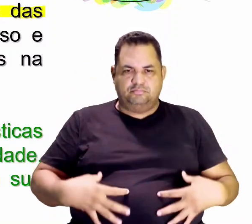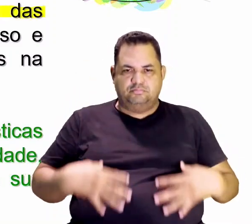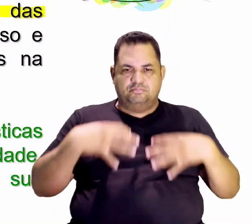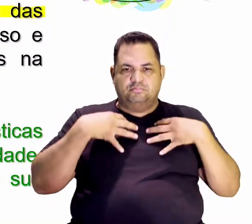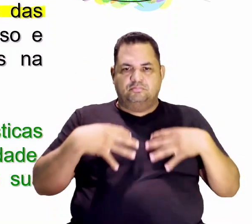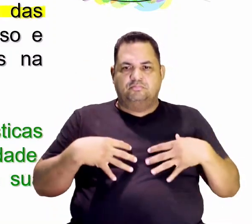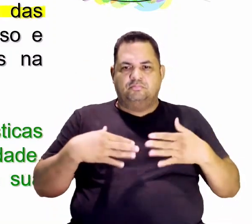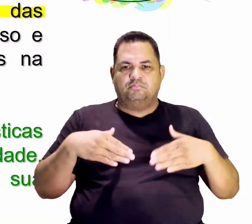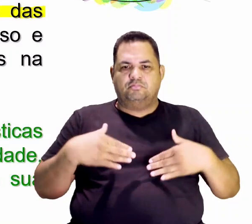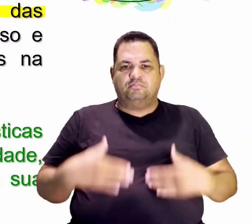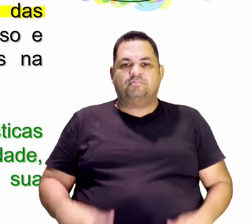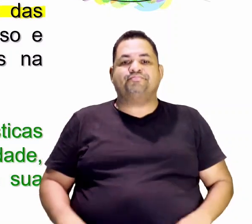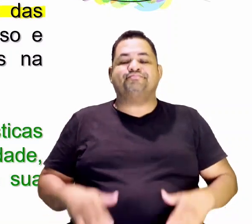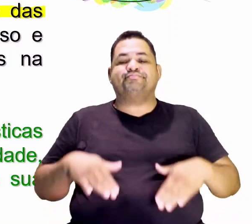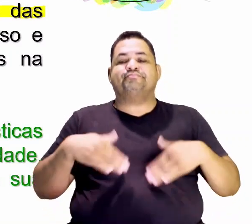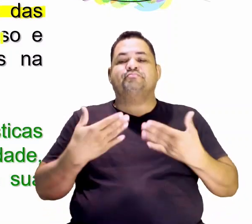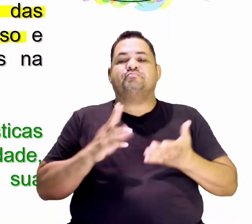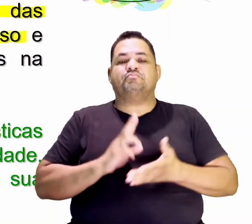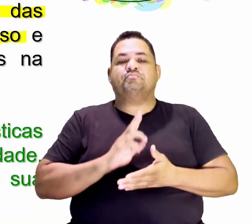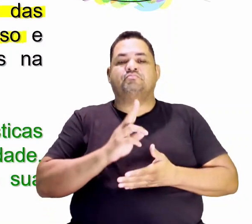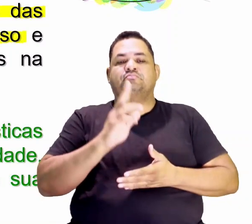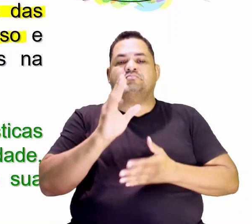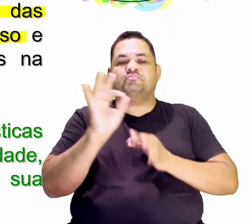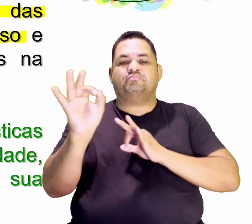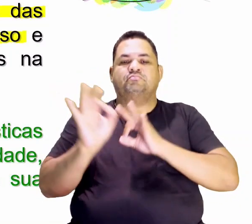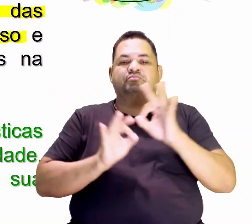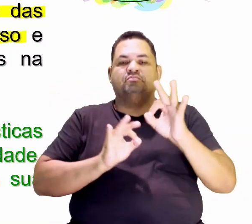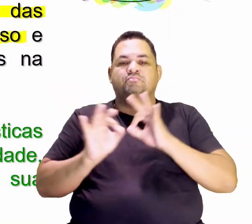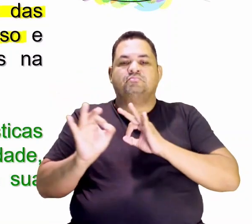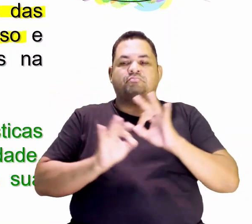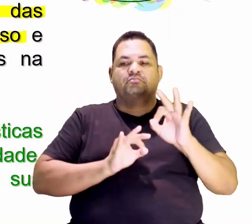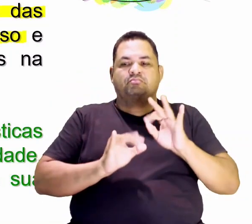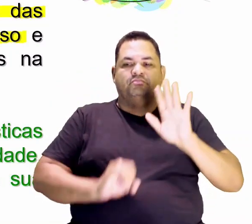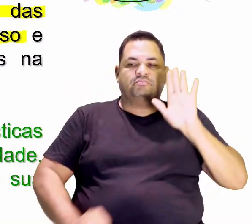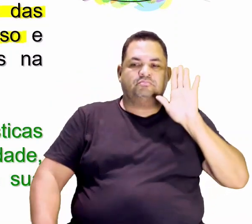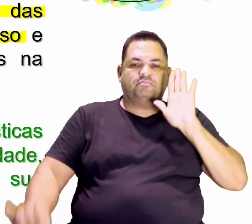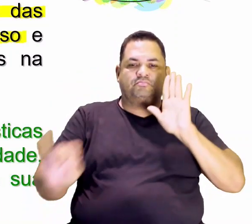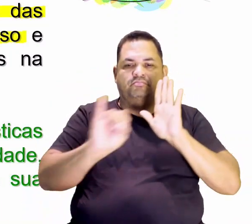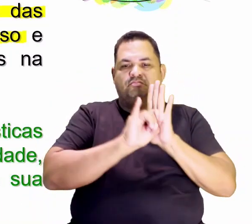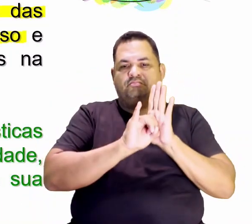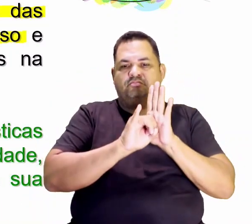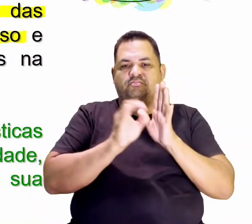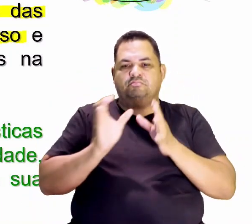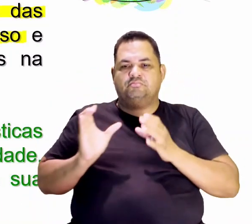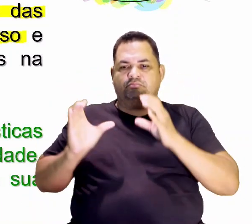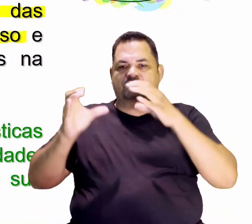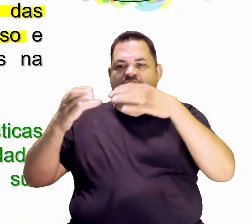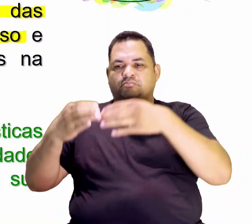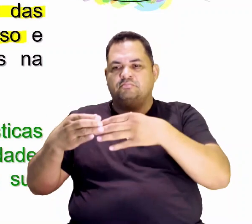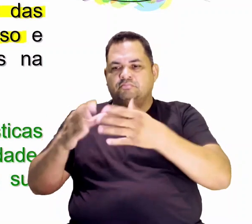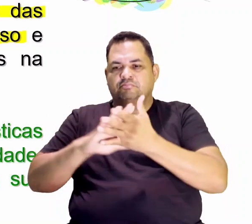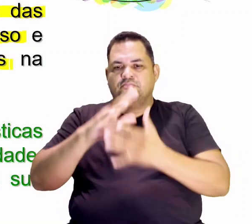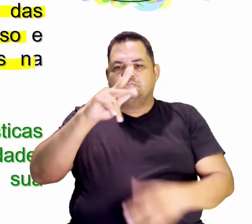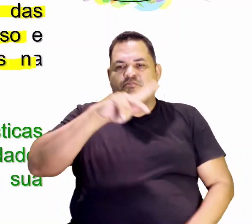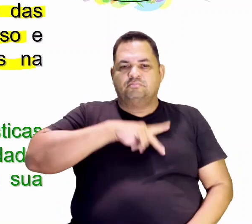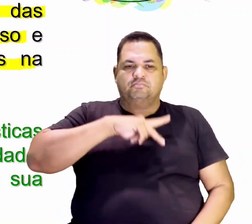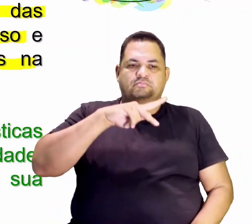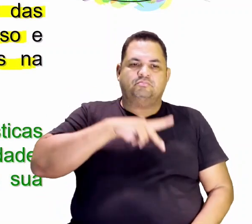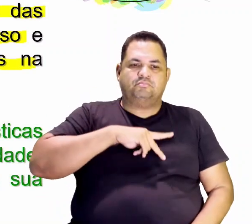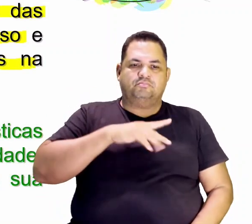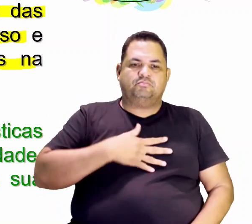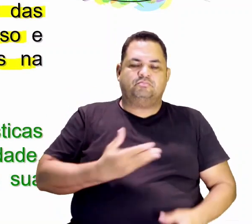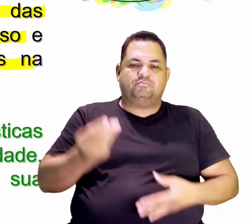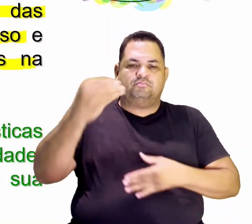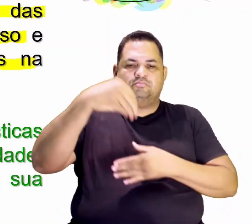práticas corporais enquanto parte do processo e construção identitária de grupos